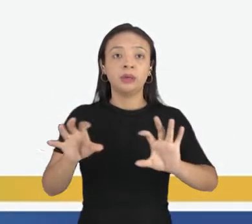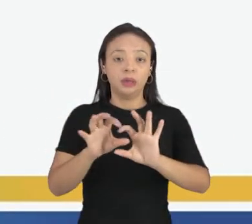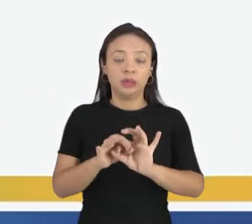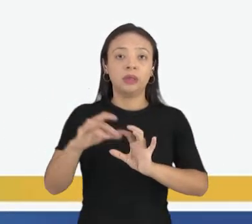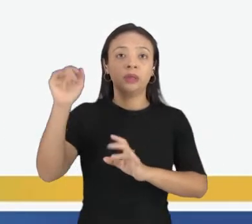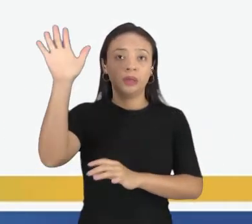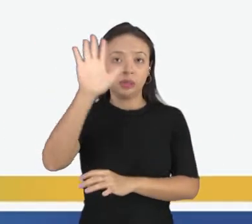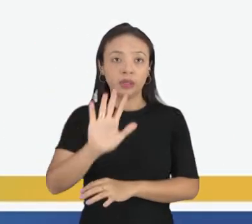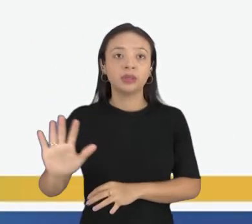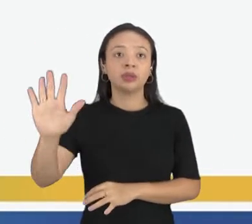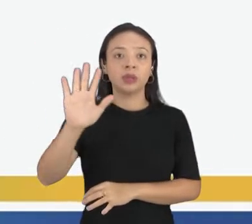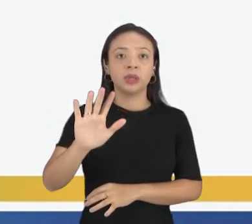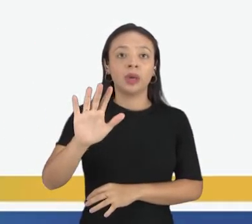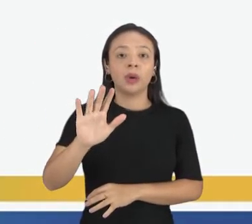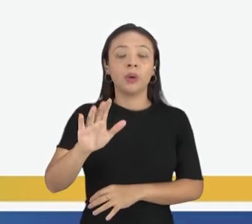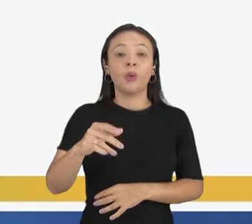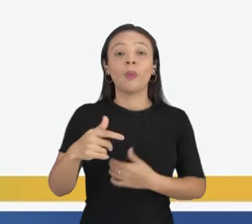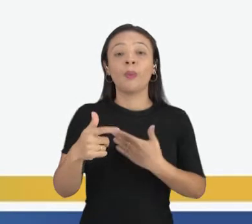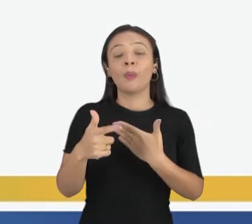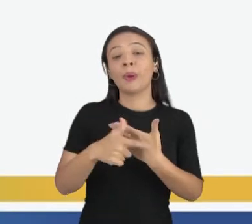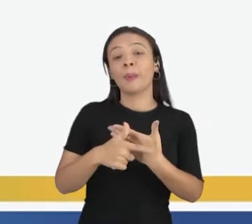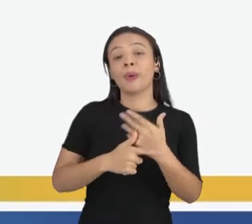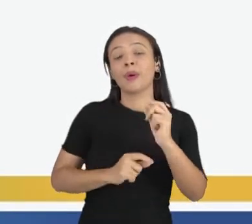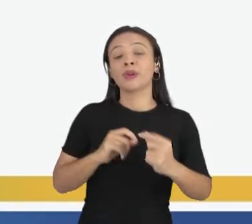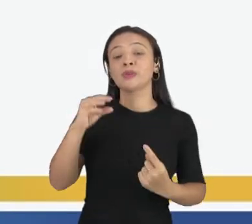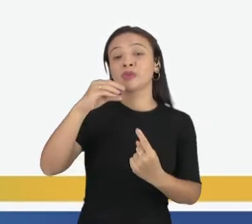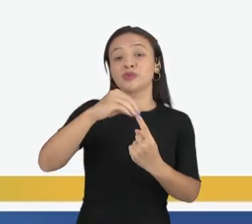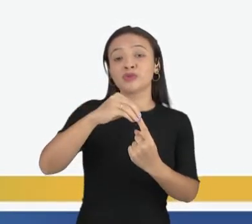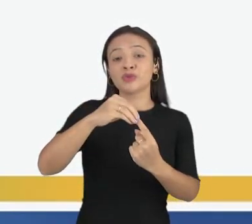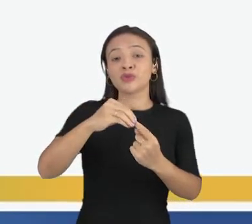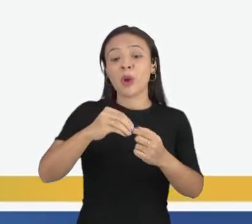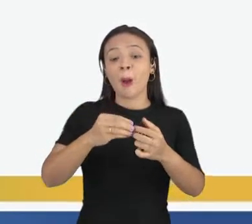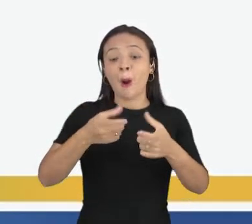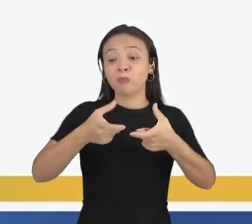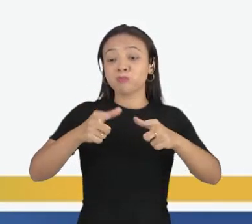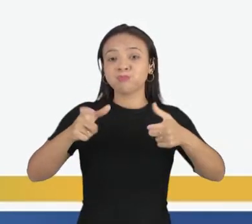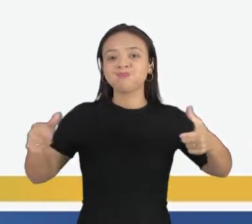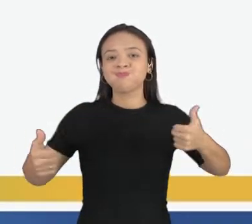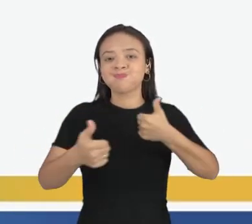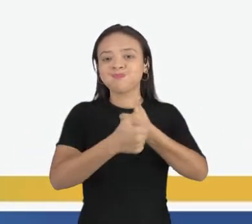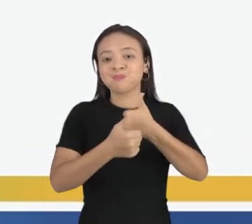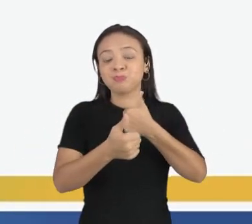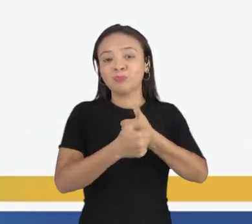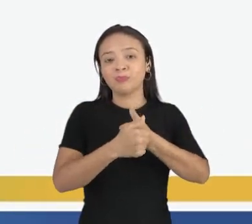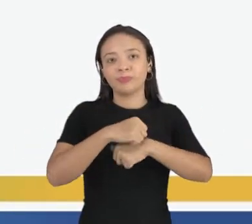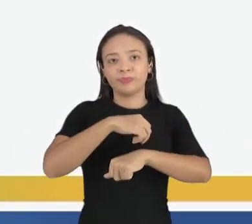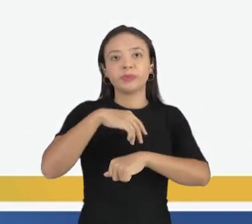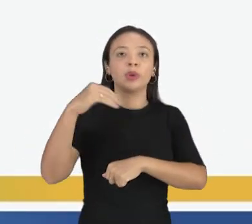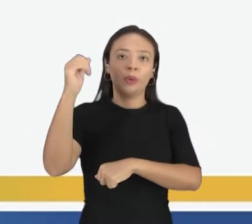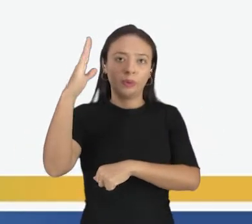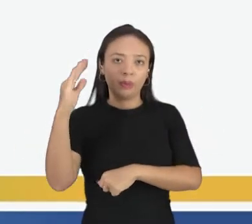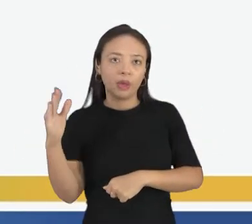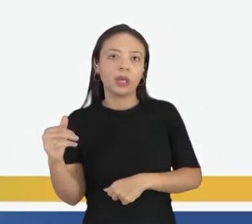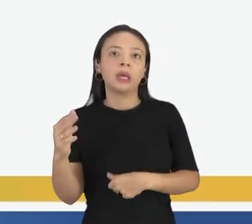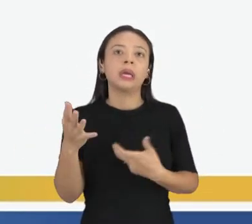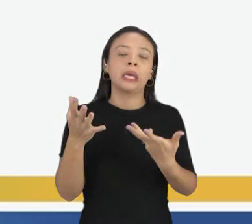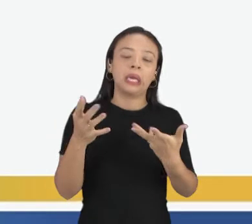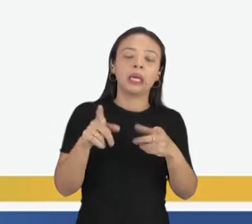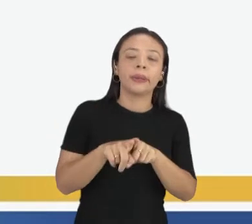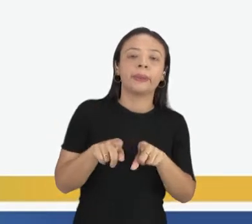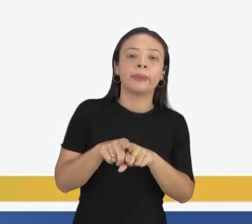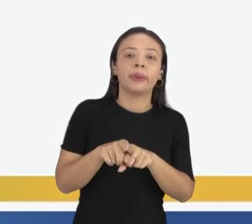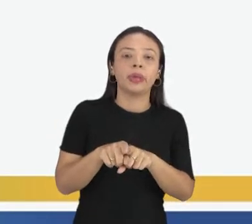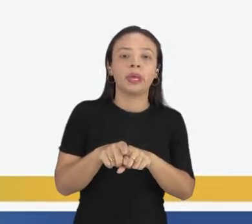Branco, para expandir, então, as fronteiras internas do Brasil, criando aí, então, cidades, né, ampliando os negócios,